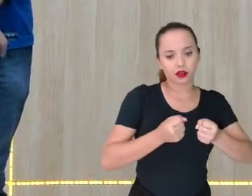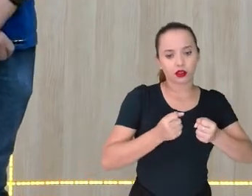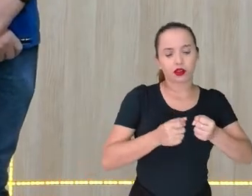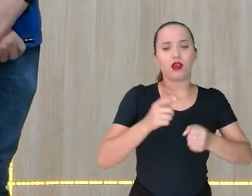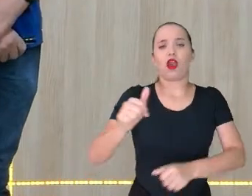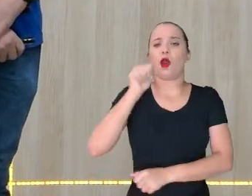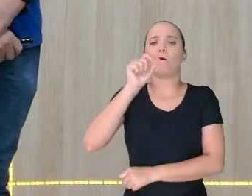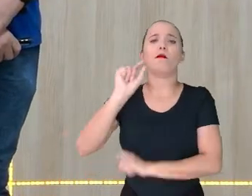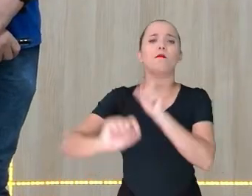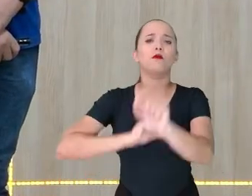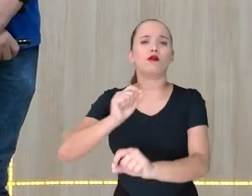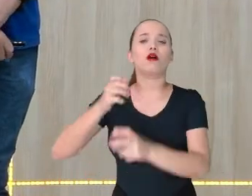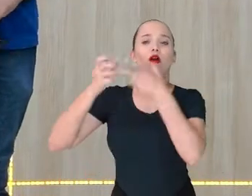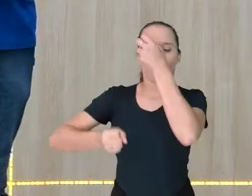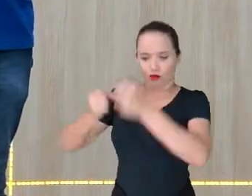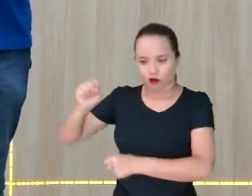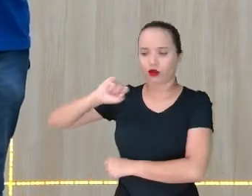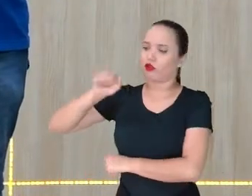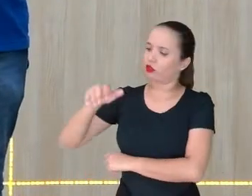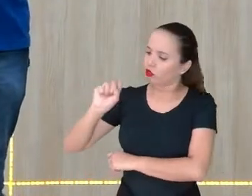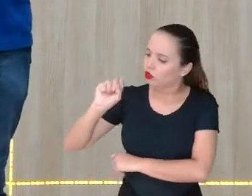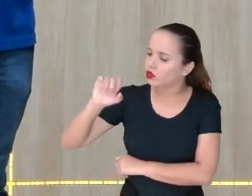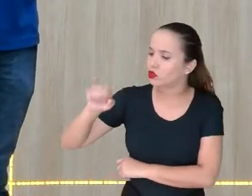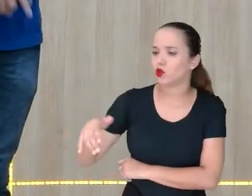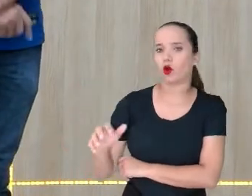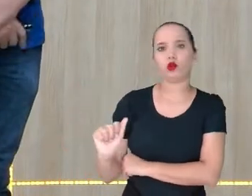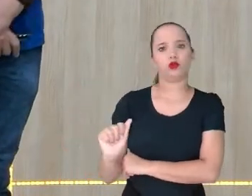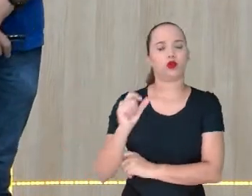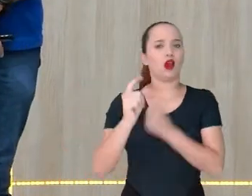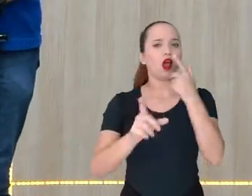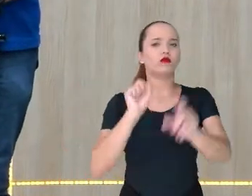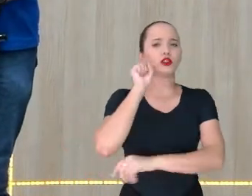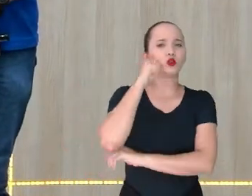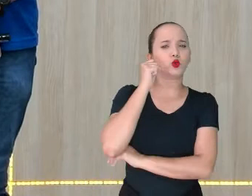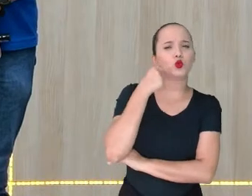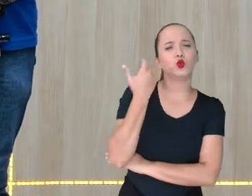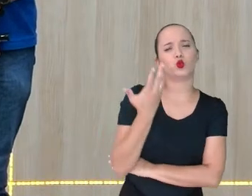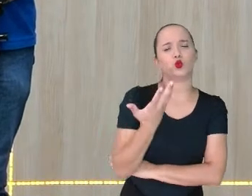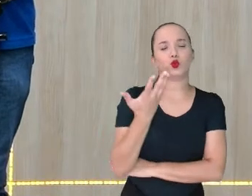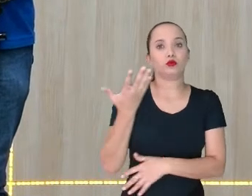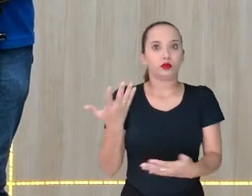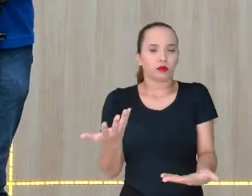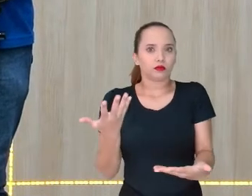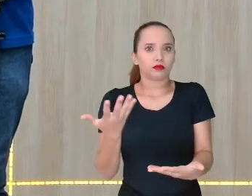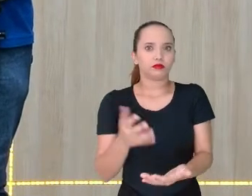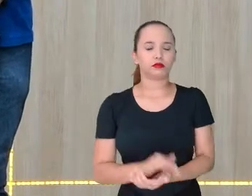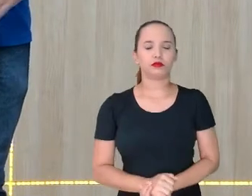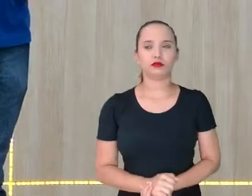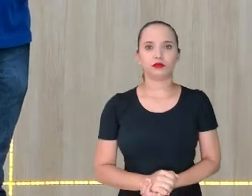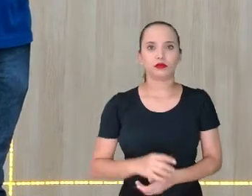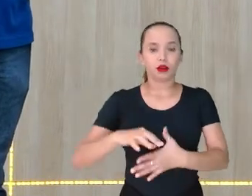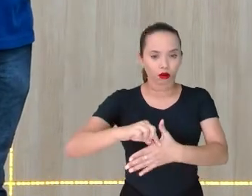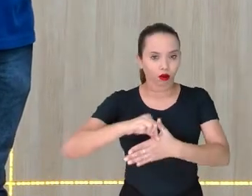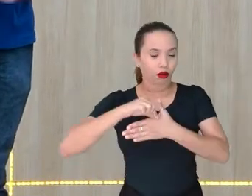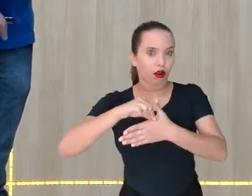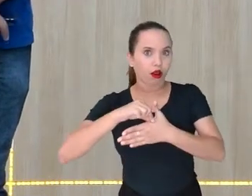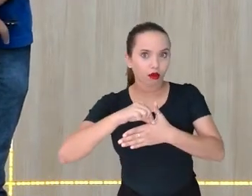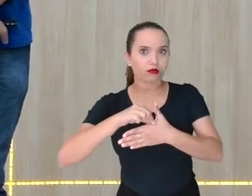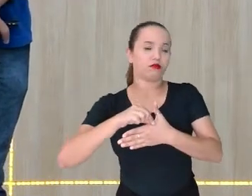soja. Né? Suco de caixinha que é de soja também, né? Então, carne de